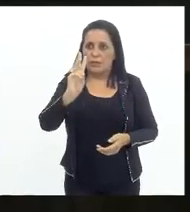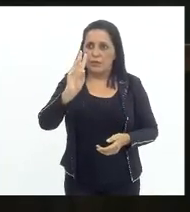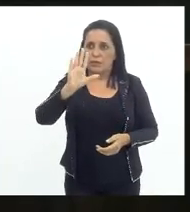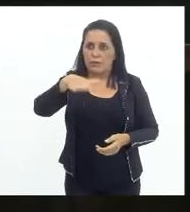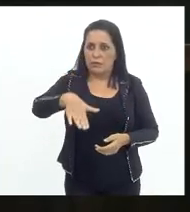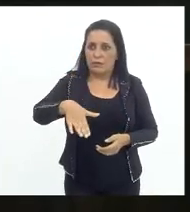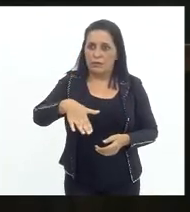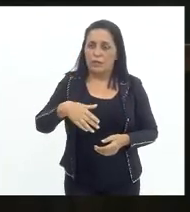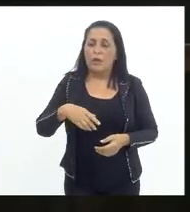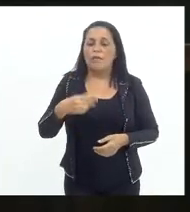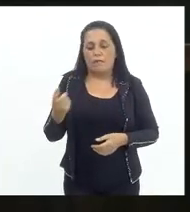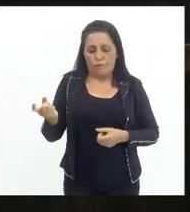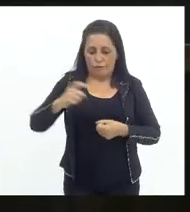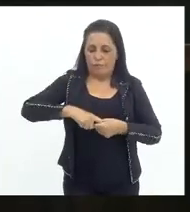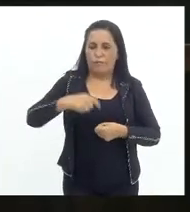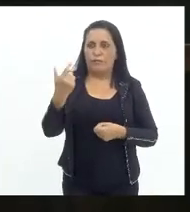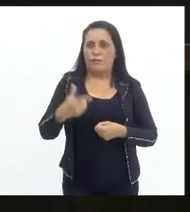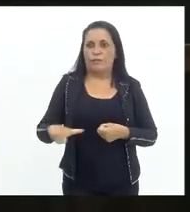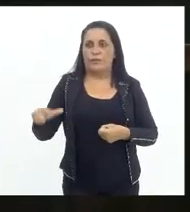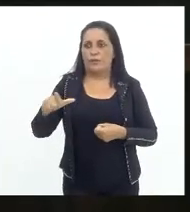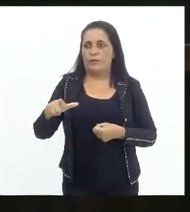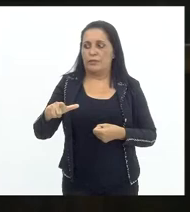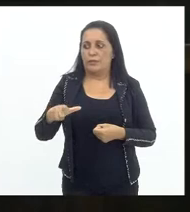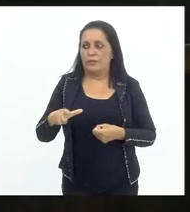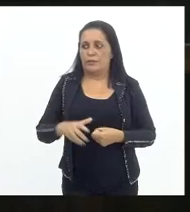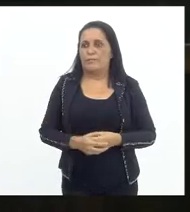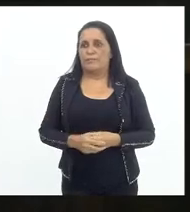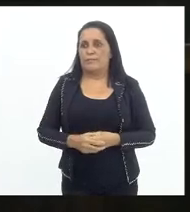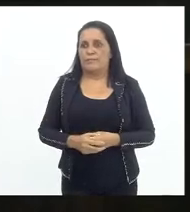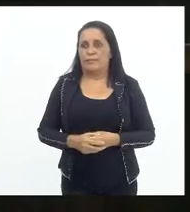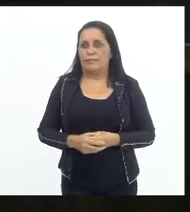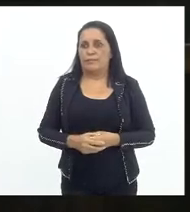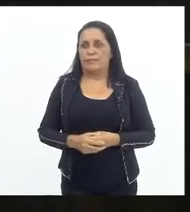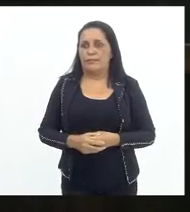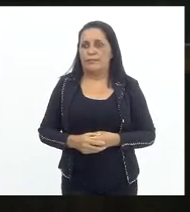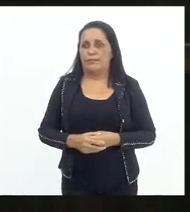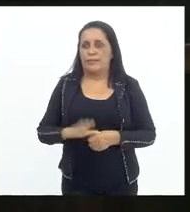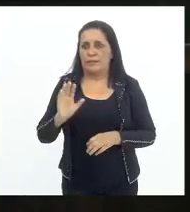quando retornaremos com a ordem do dia e está suspensa a sessão